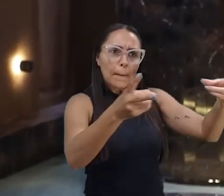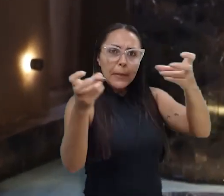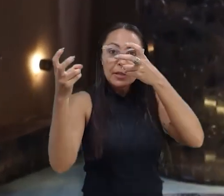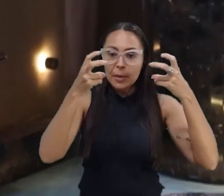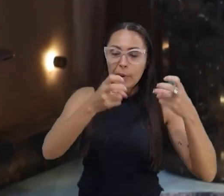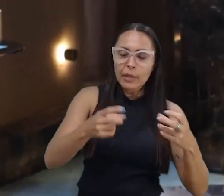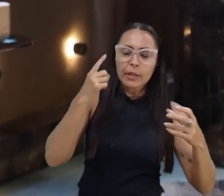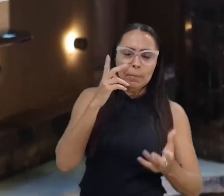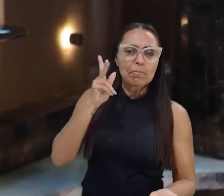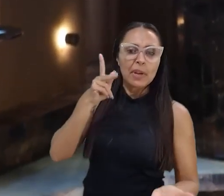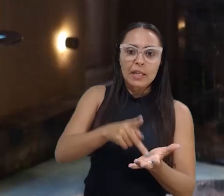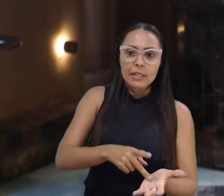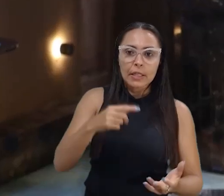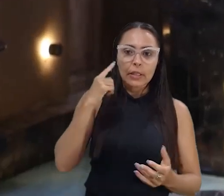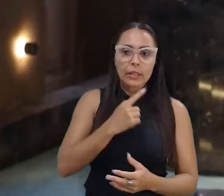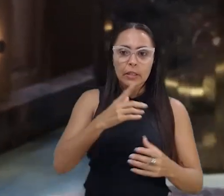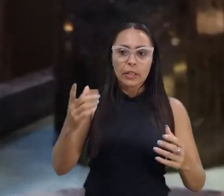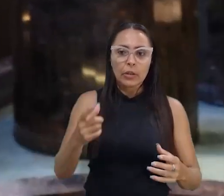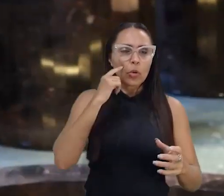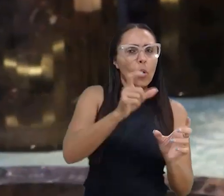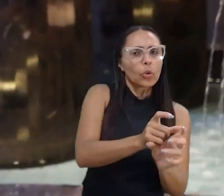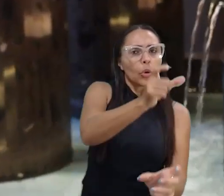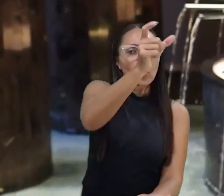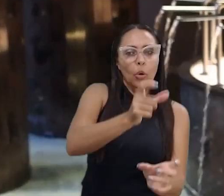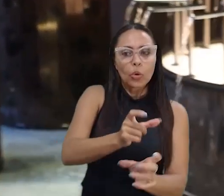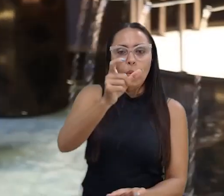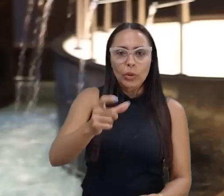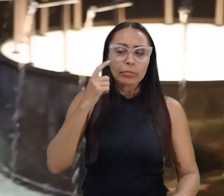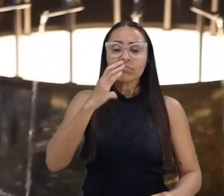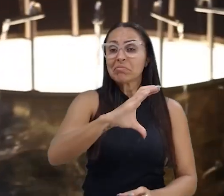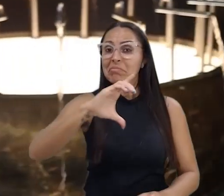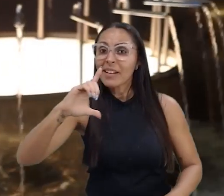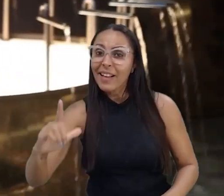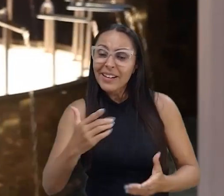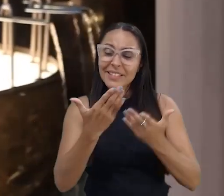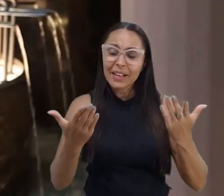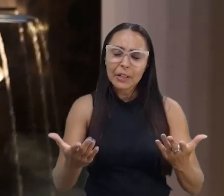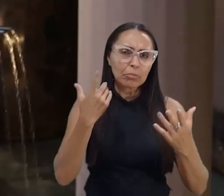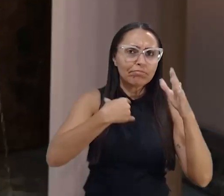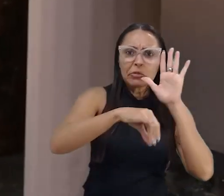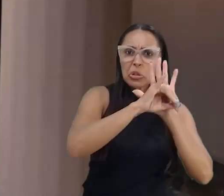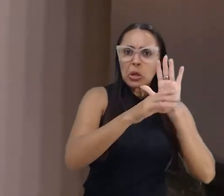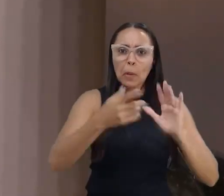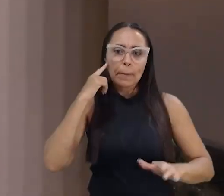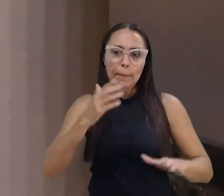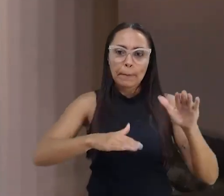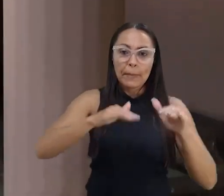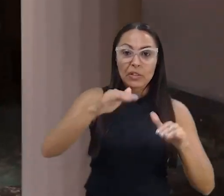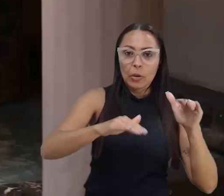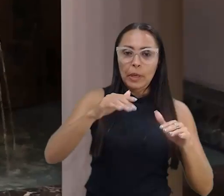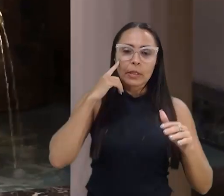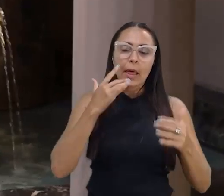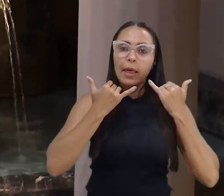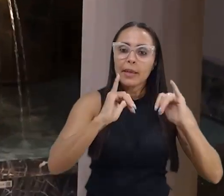bem presente esse estilo de colunas que remete realmente ao neoclássico, que é o estilo do edifício Palazzo